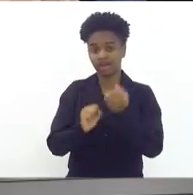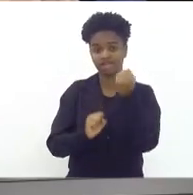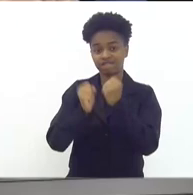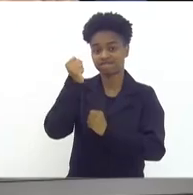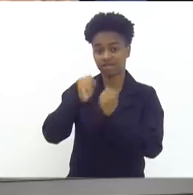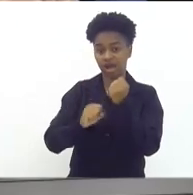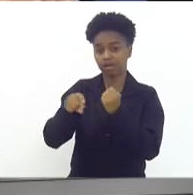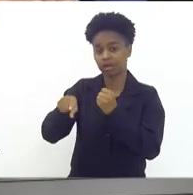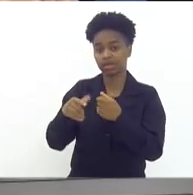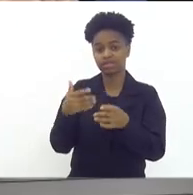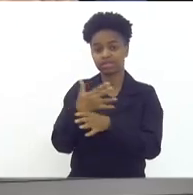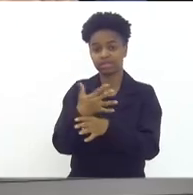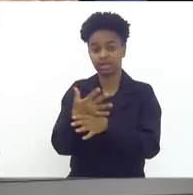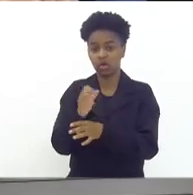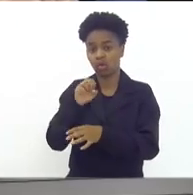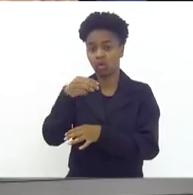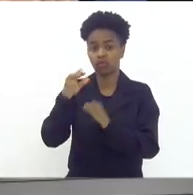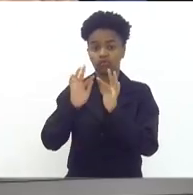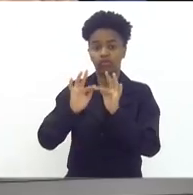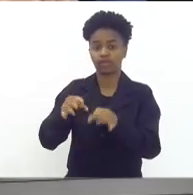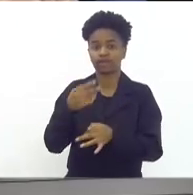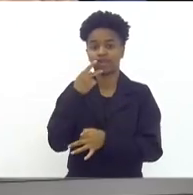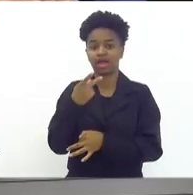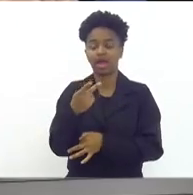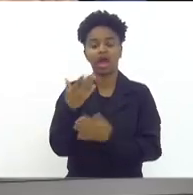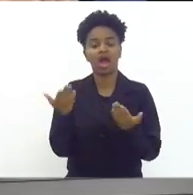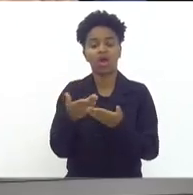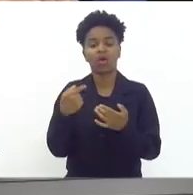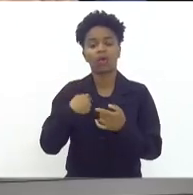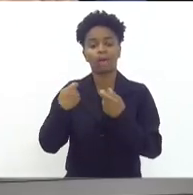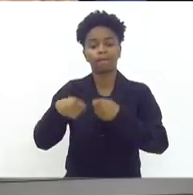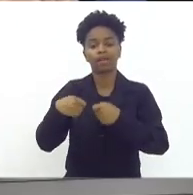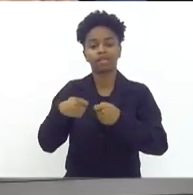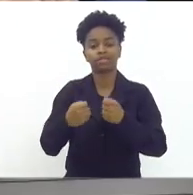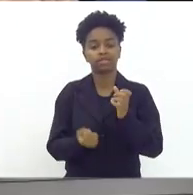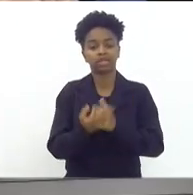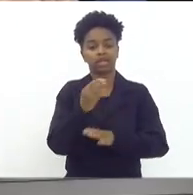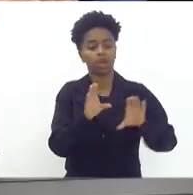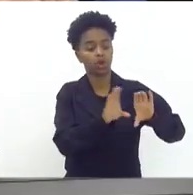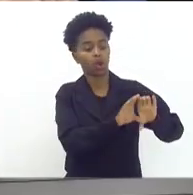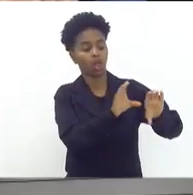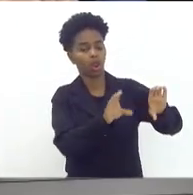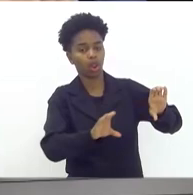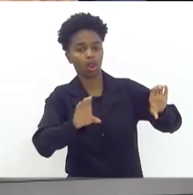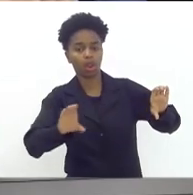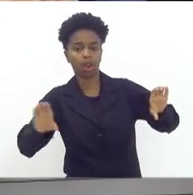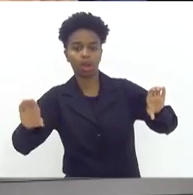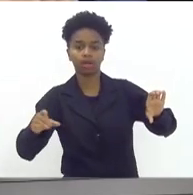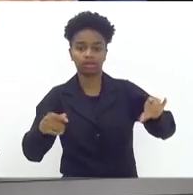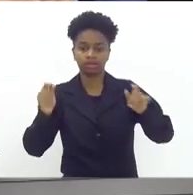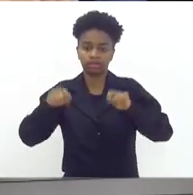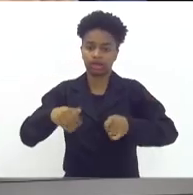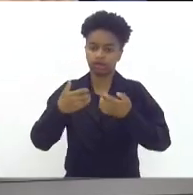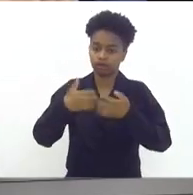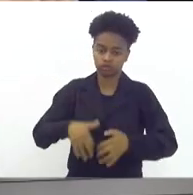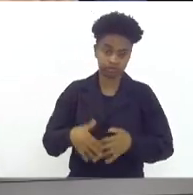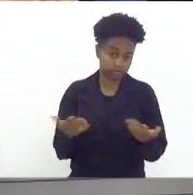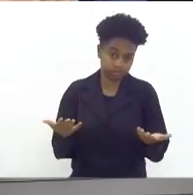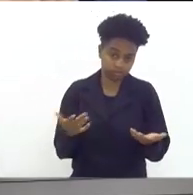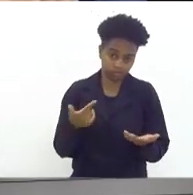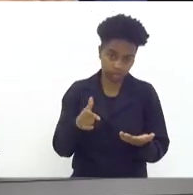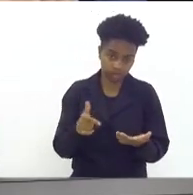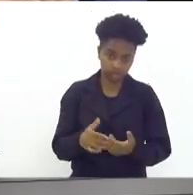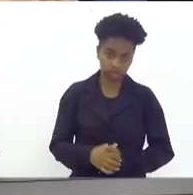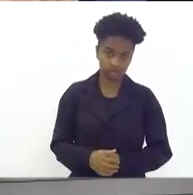quando terminar de construir a fábrica Agora eu preciso que alguém Construa um duto até aqui para eu começar a funcionar ninguém vai empatar esse